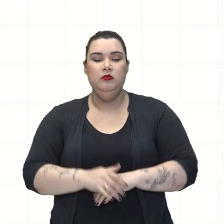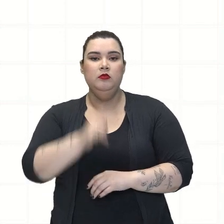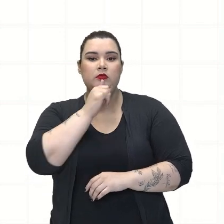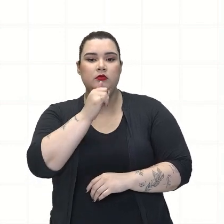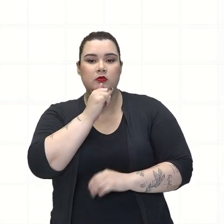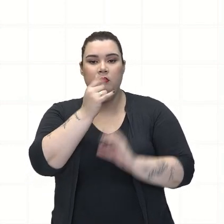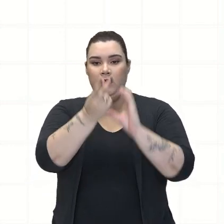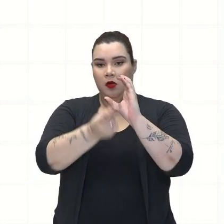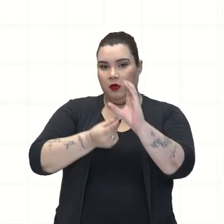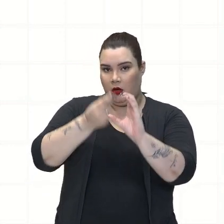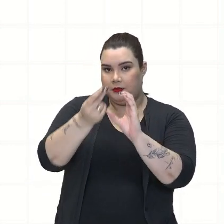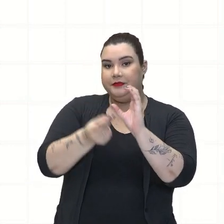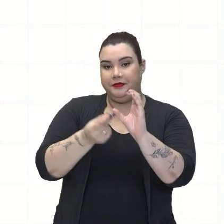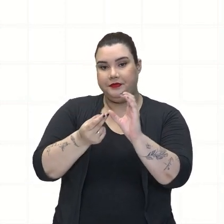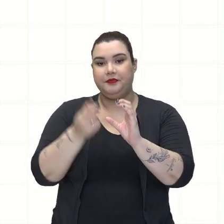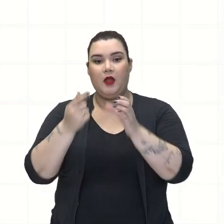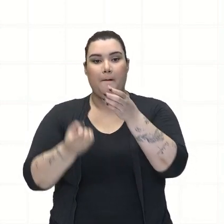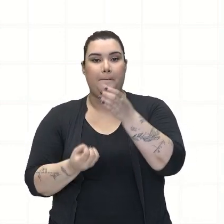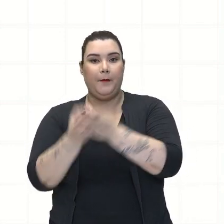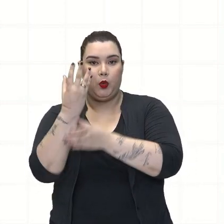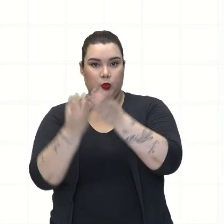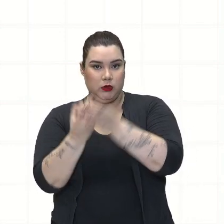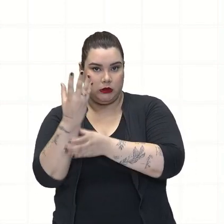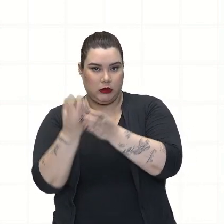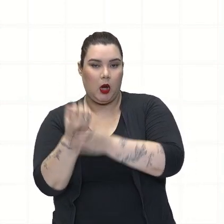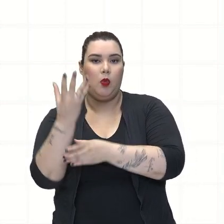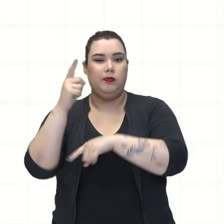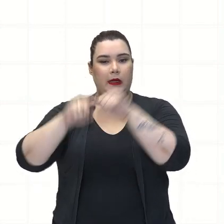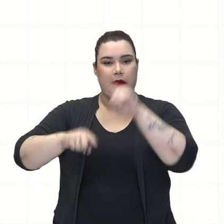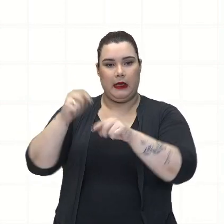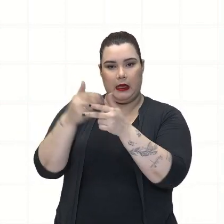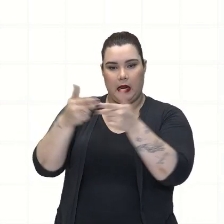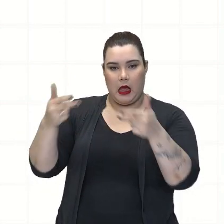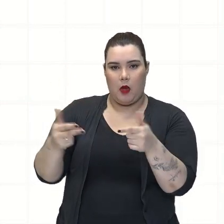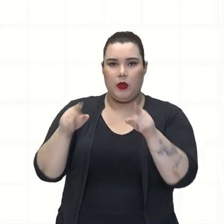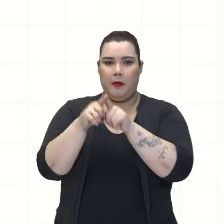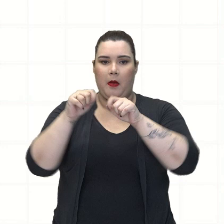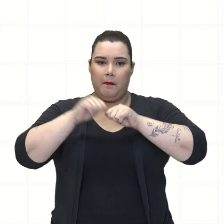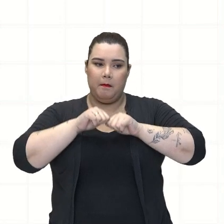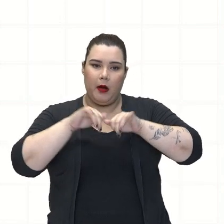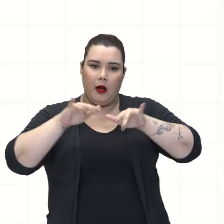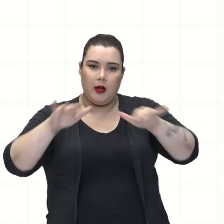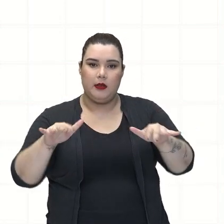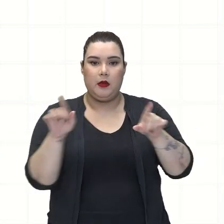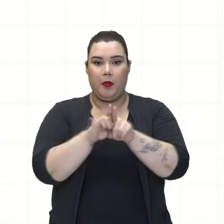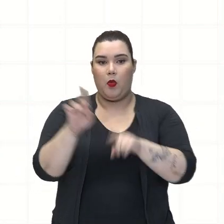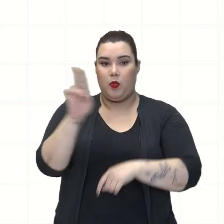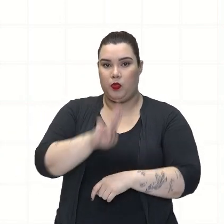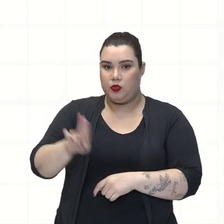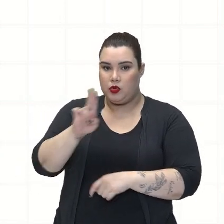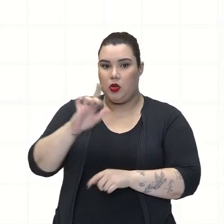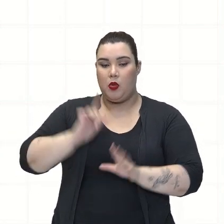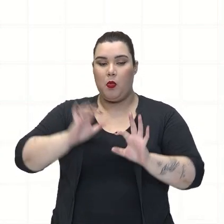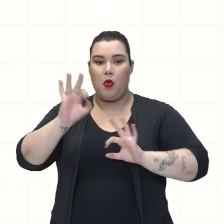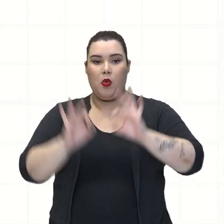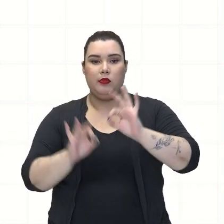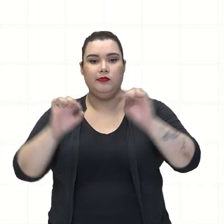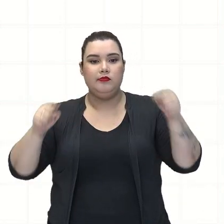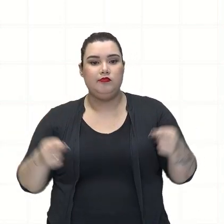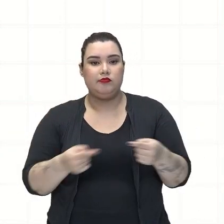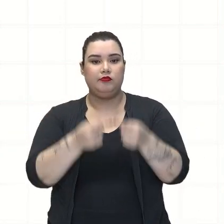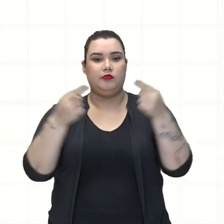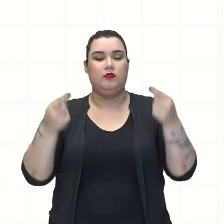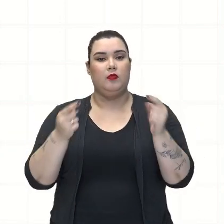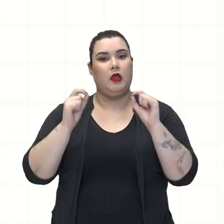no capitalismo, a gente tem a produção, a distribuição e o consumo organizados segundo